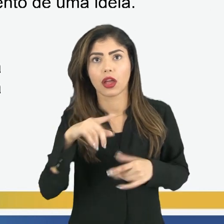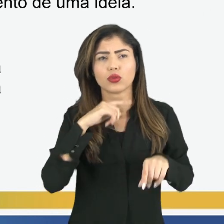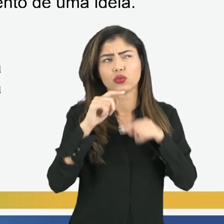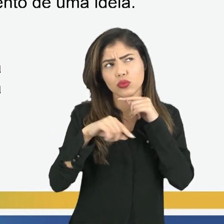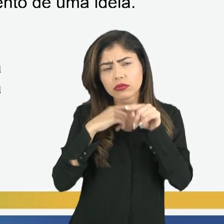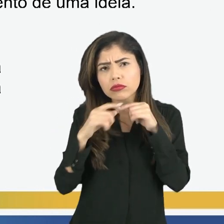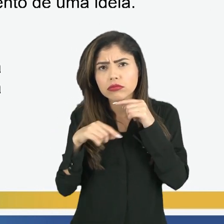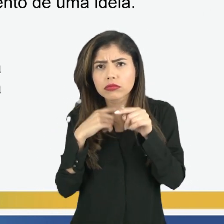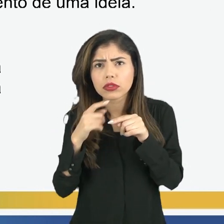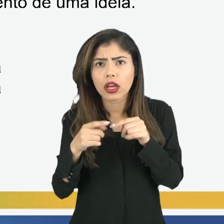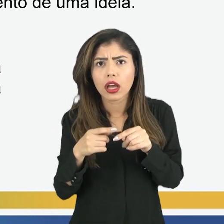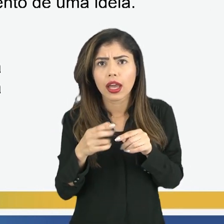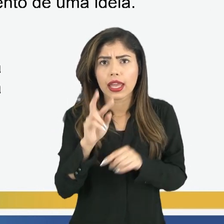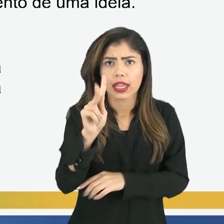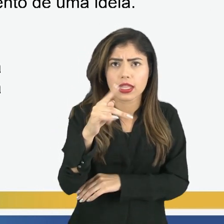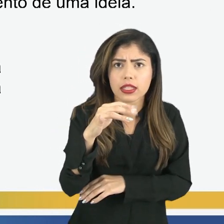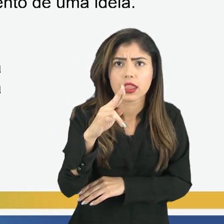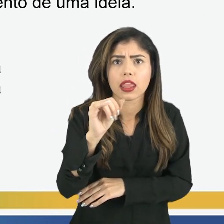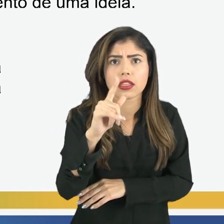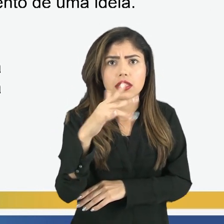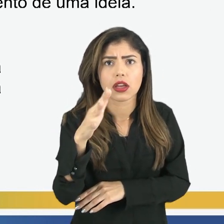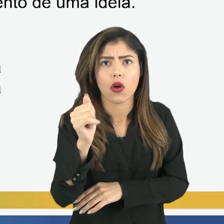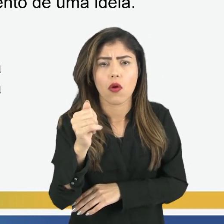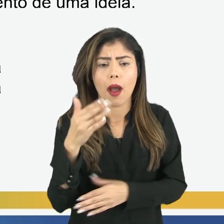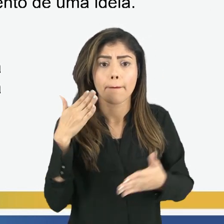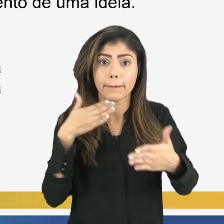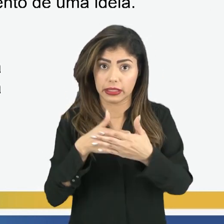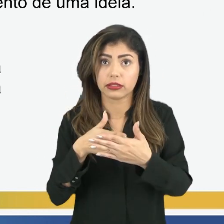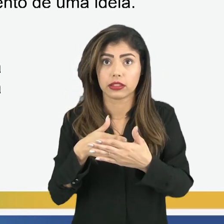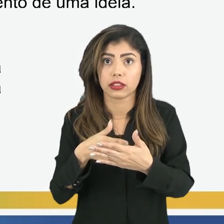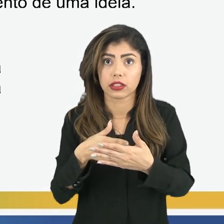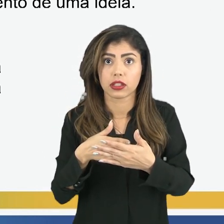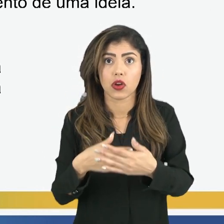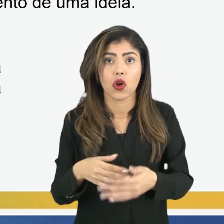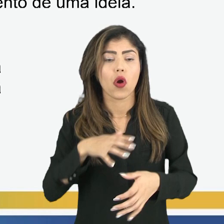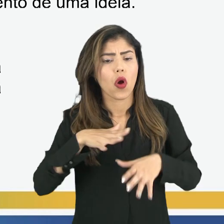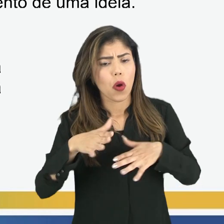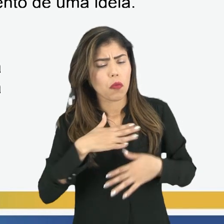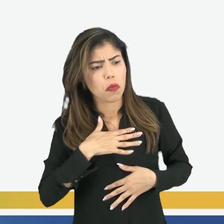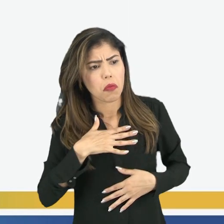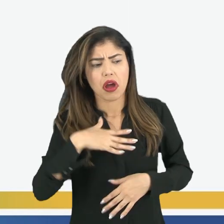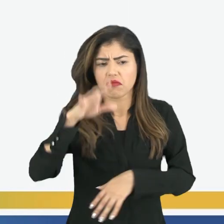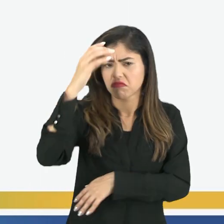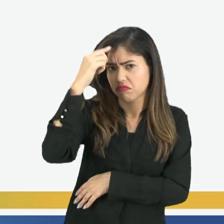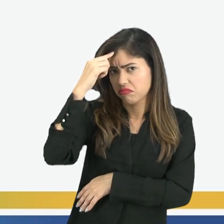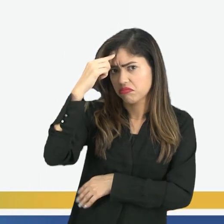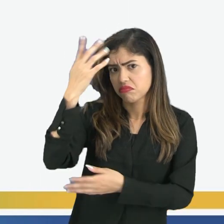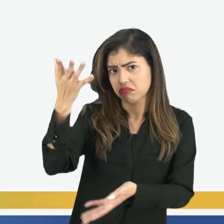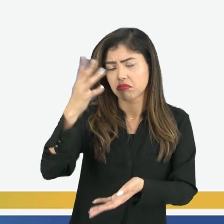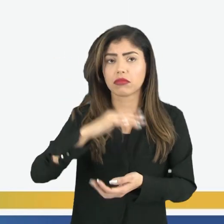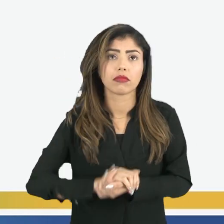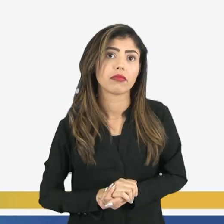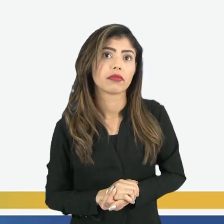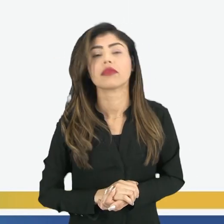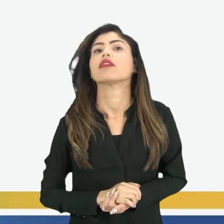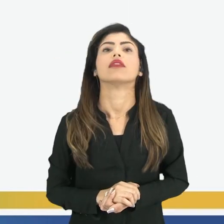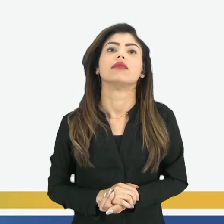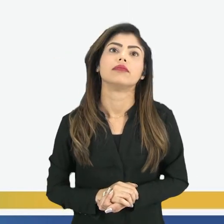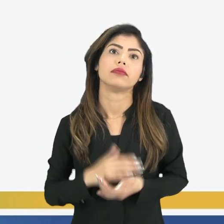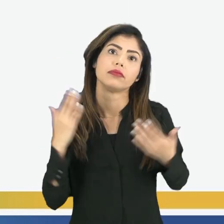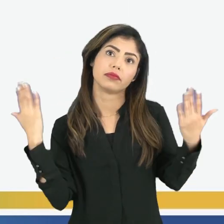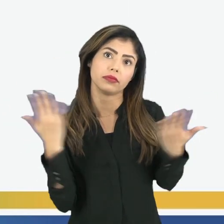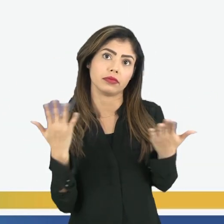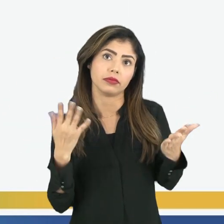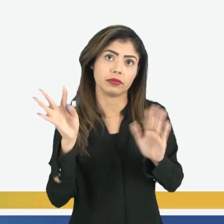dúvida, hesitação, né? A interrupção momentânea da ideia, dentre outros. Agora, gente, nós vamos chegar